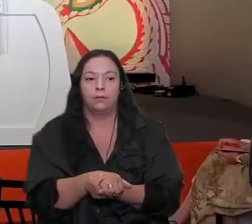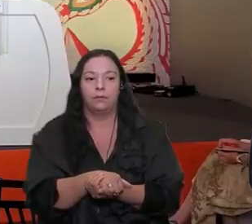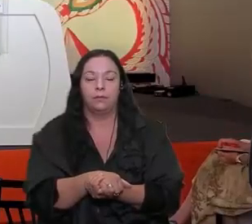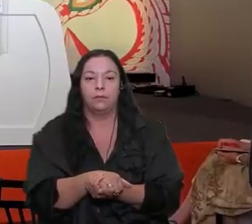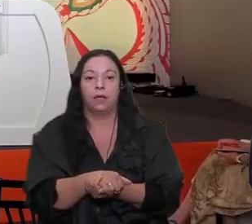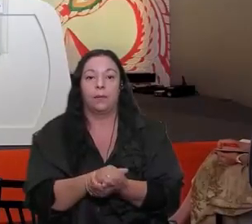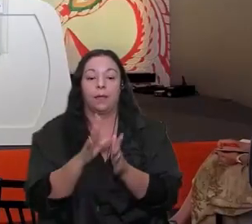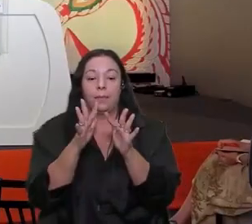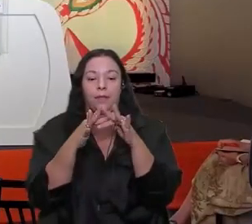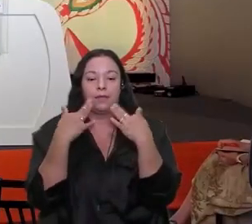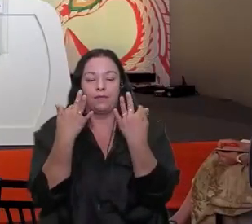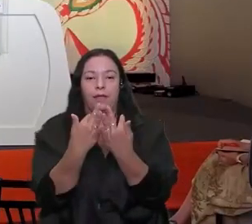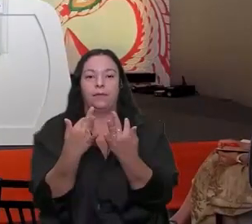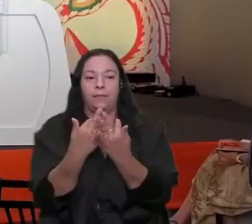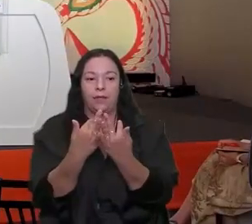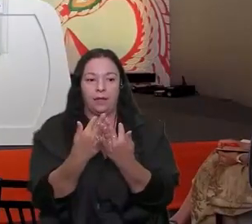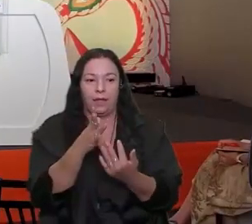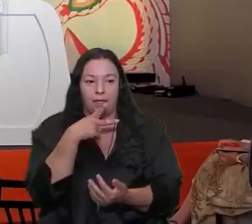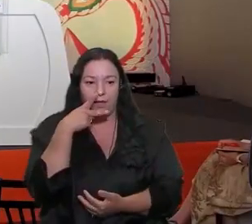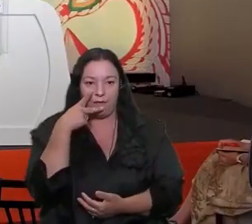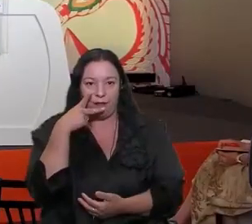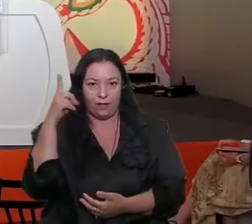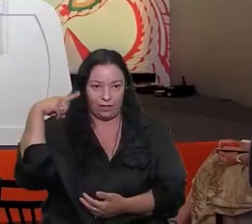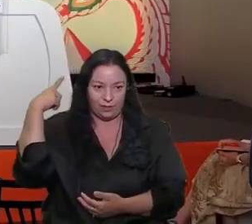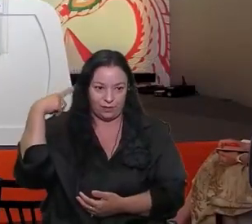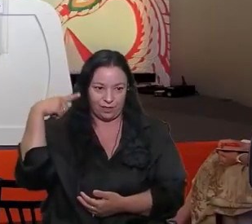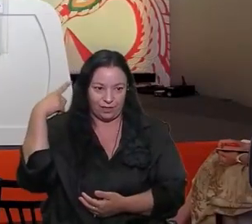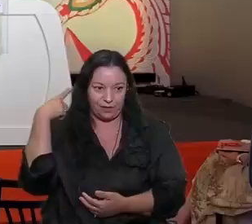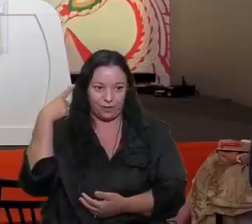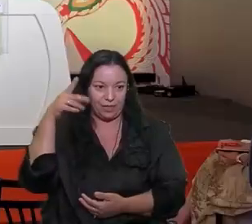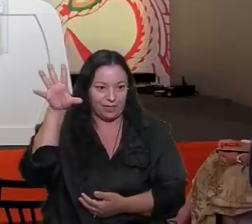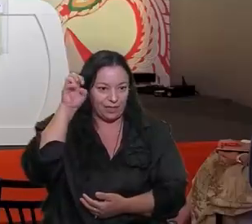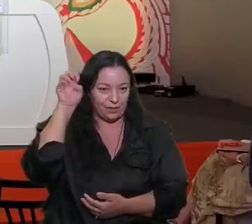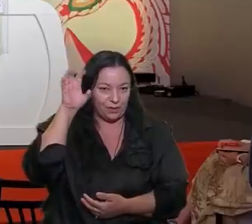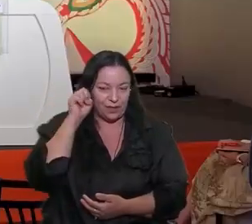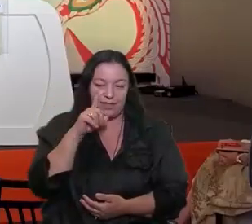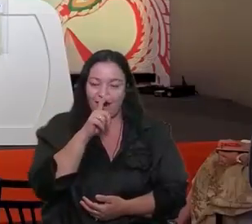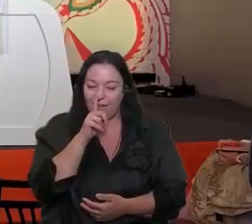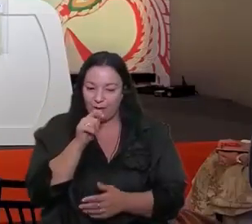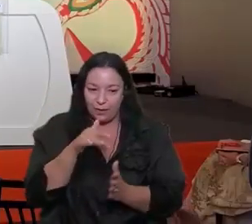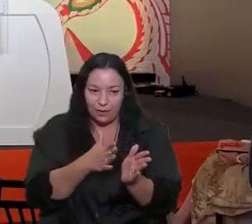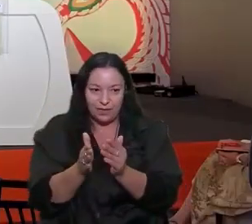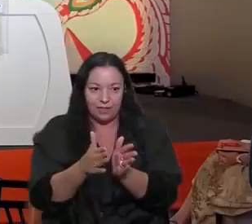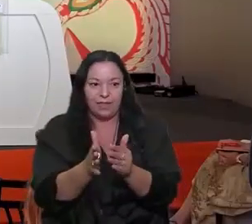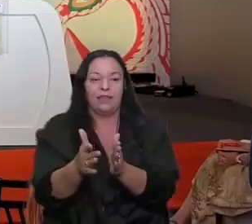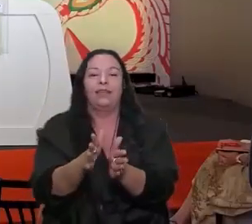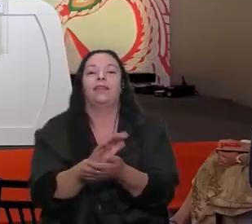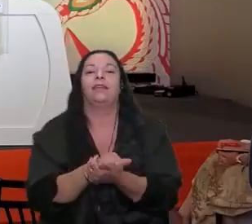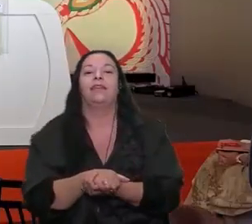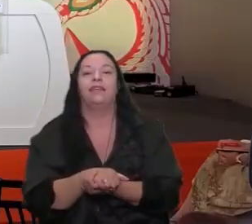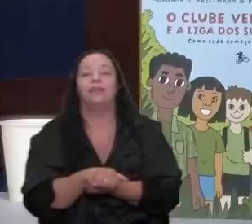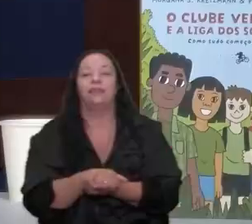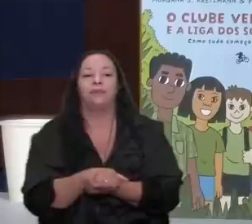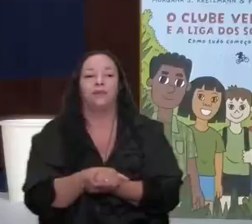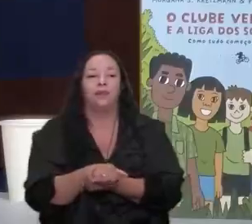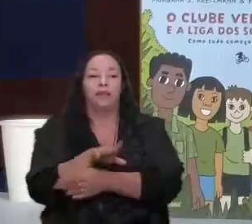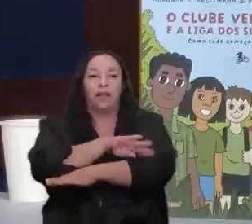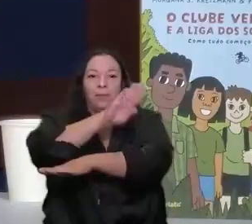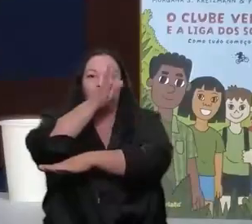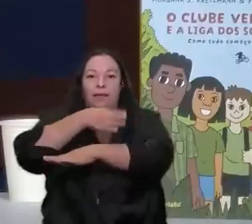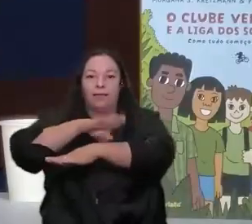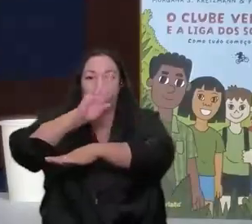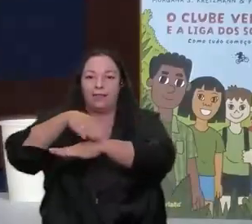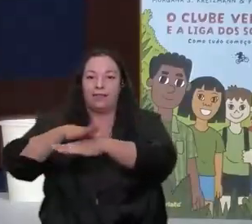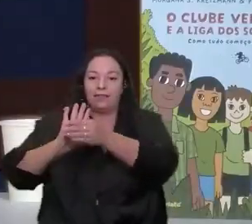porque a minha família ficou falando que eu tinha enlouquecido, que eu comecei a escutar os rios. Eu ia para lá, ficava ouvindo o rio correr na corredeira, na planície, na